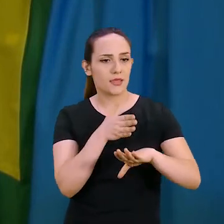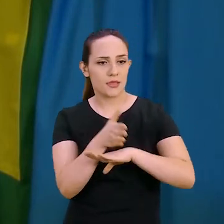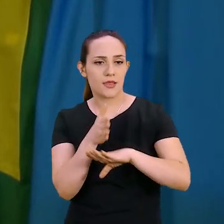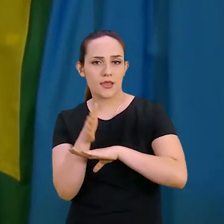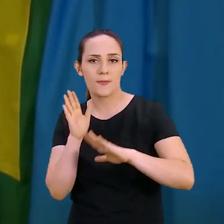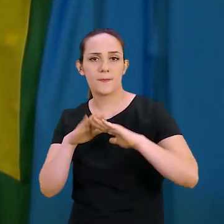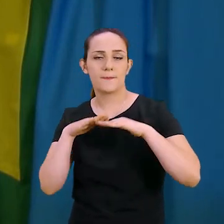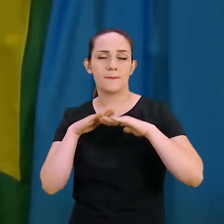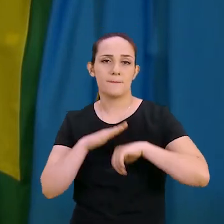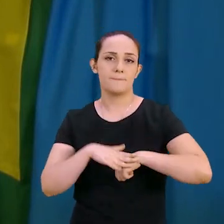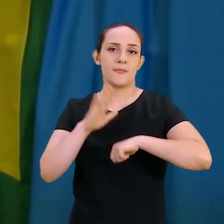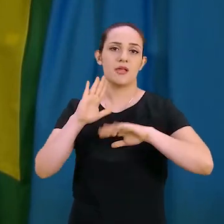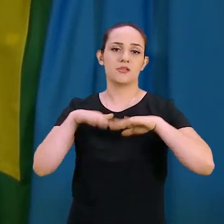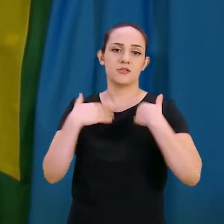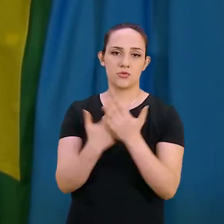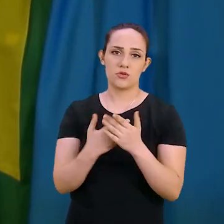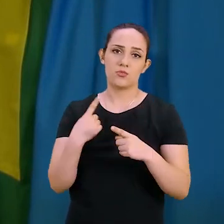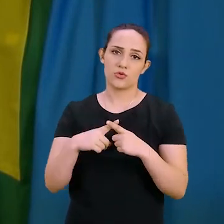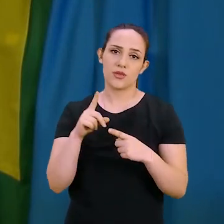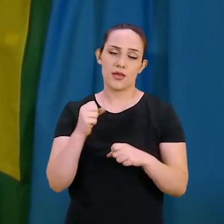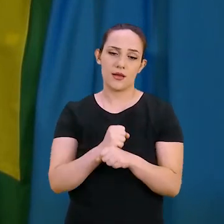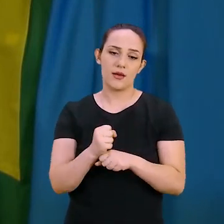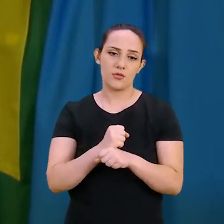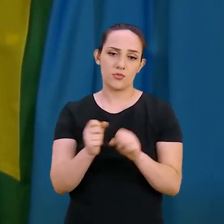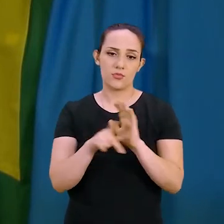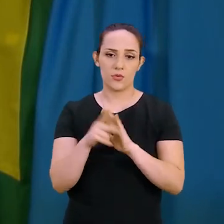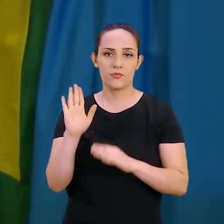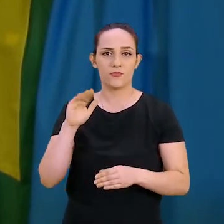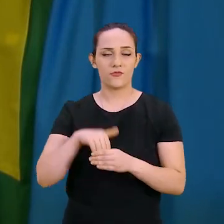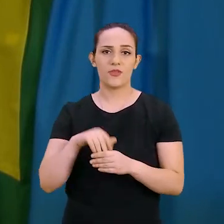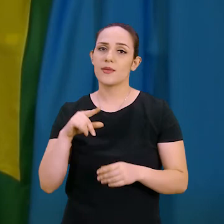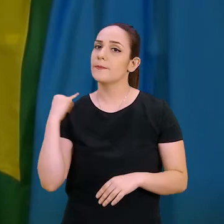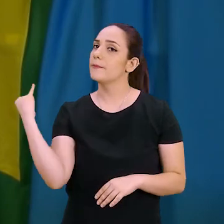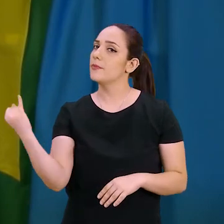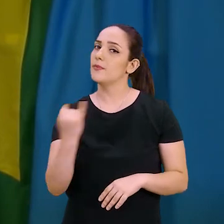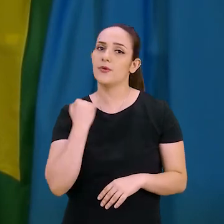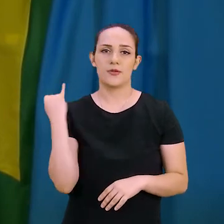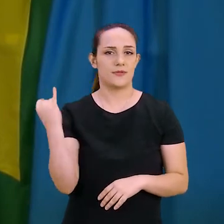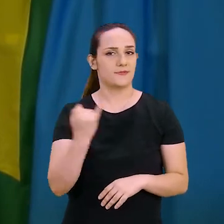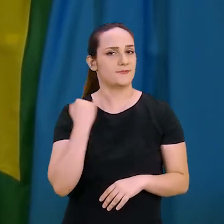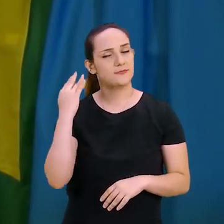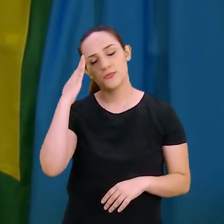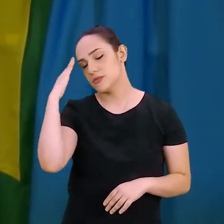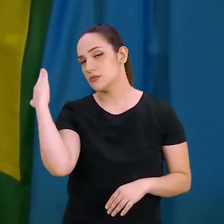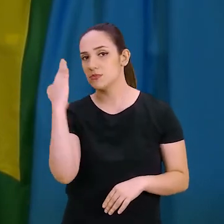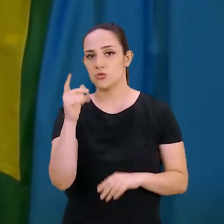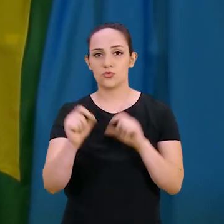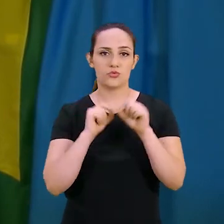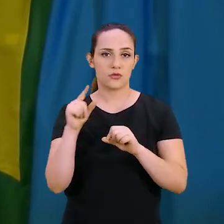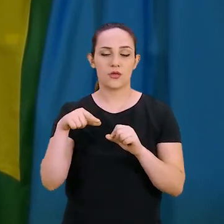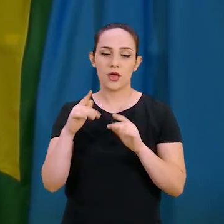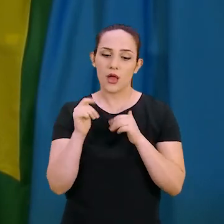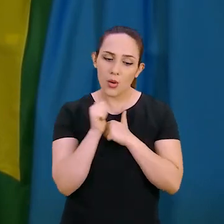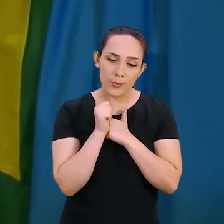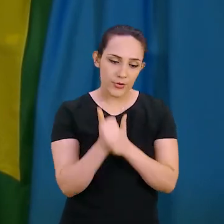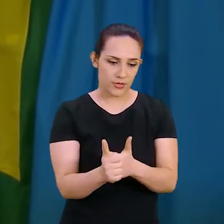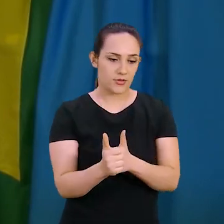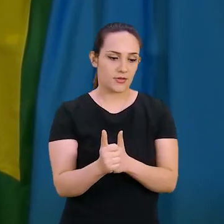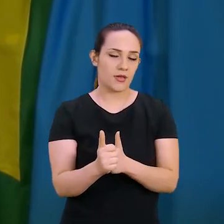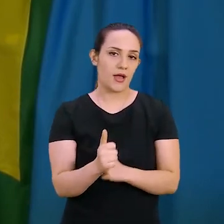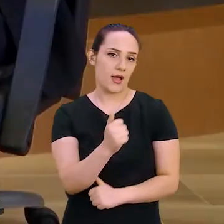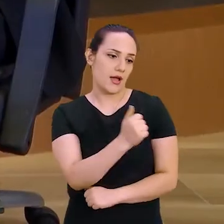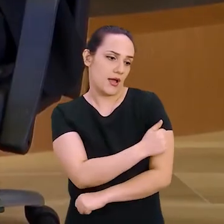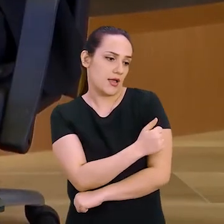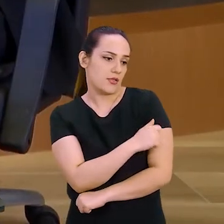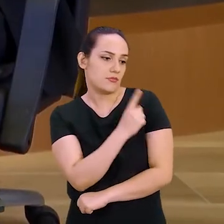queremos atender ainda mais escolas. Para 2020, ano eleitoral, é salutar e estar principalmente